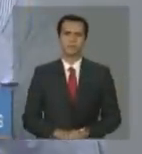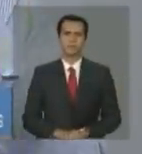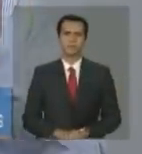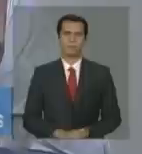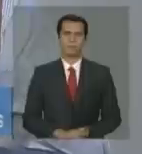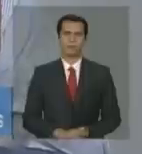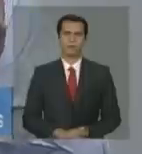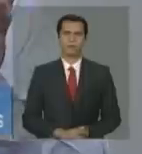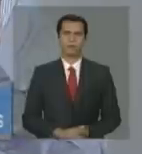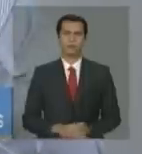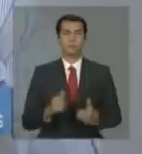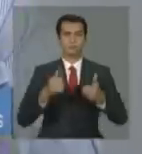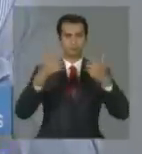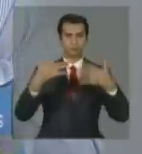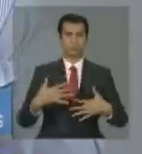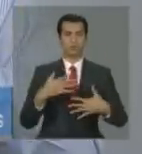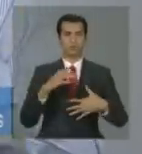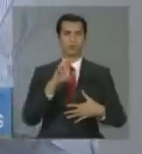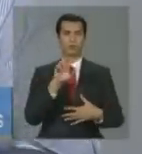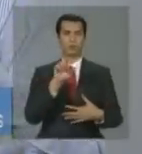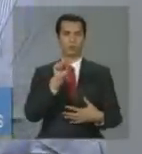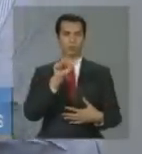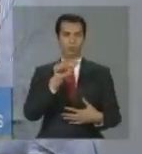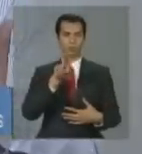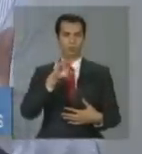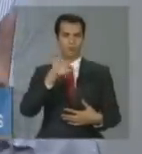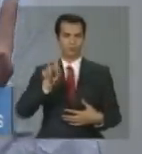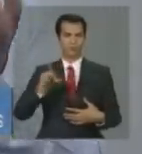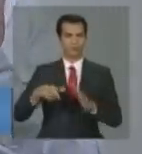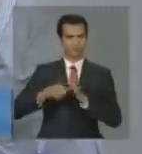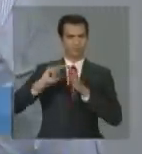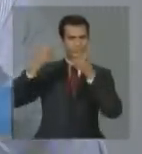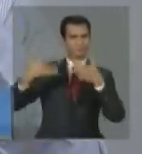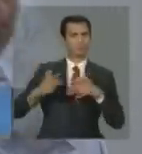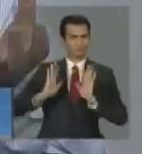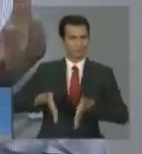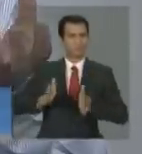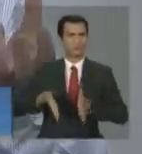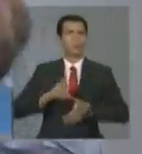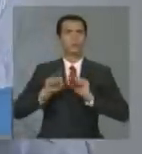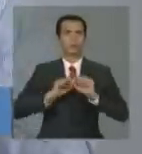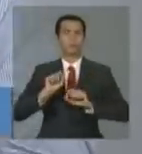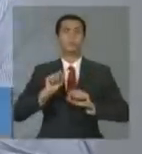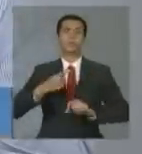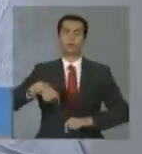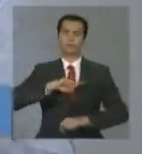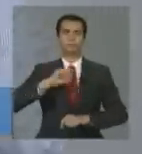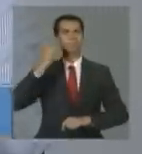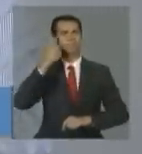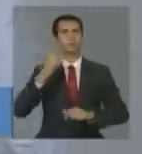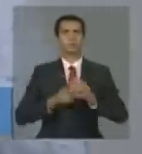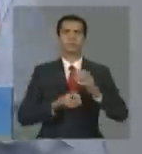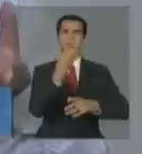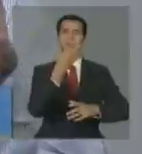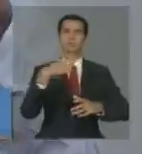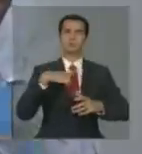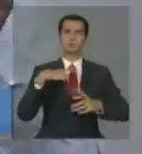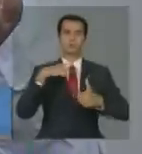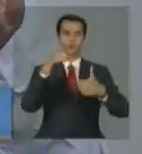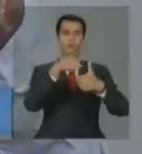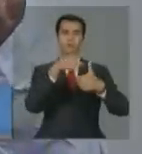sua implementação, a nova política de senhas criou essas duas figuras fundamentais, o administrador titular e o administrador adjunto. Como o Luiz